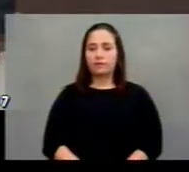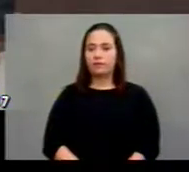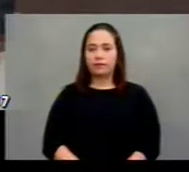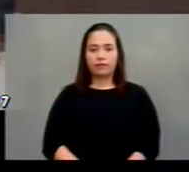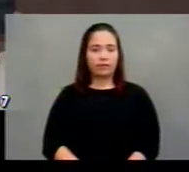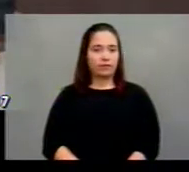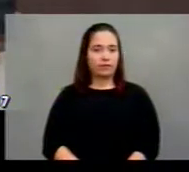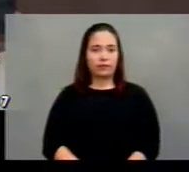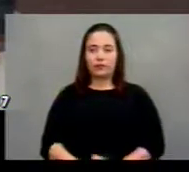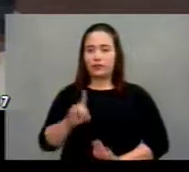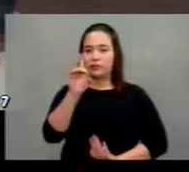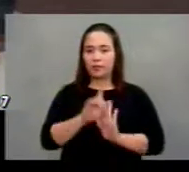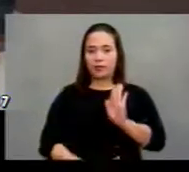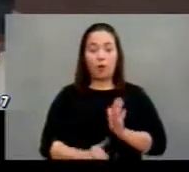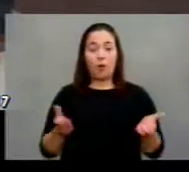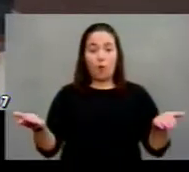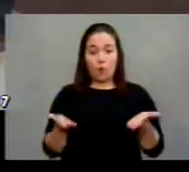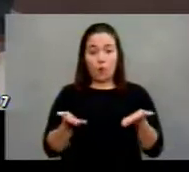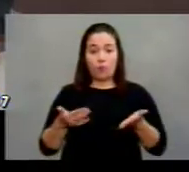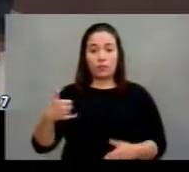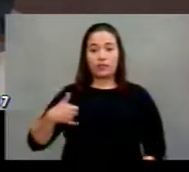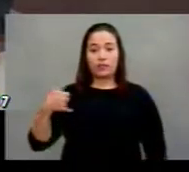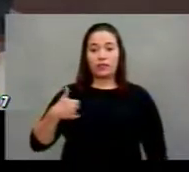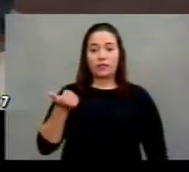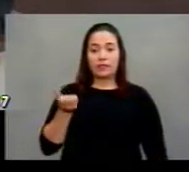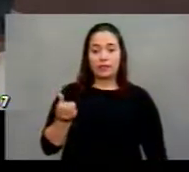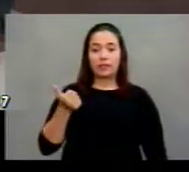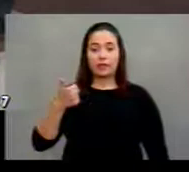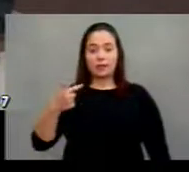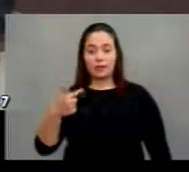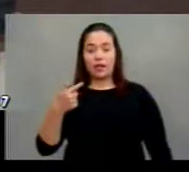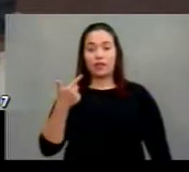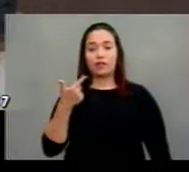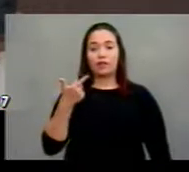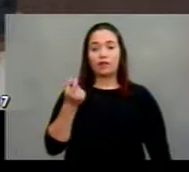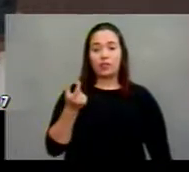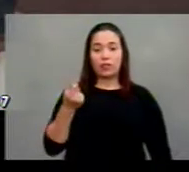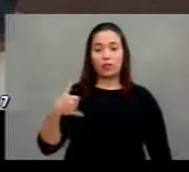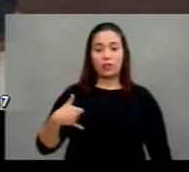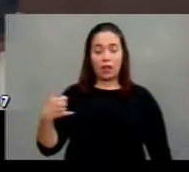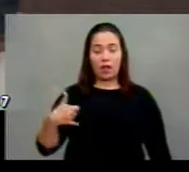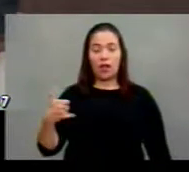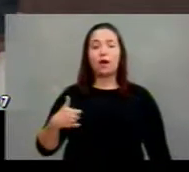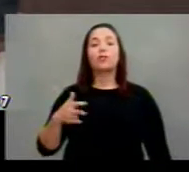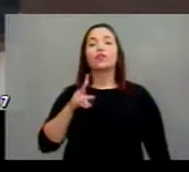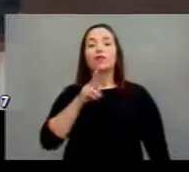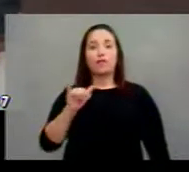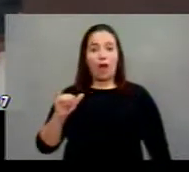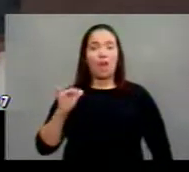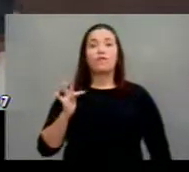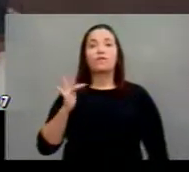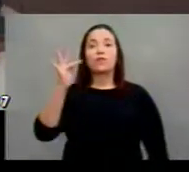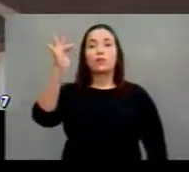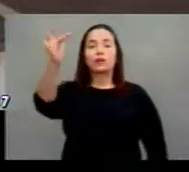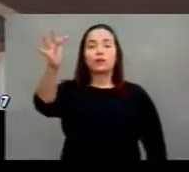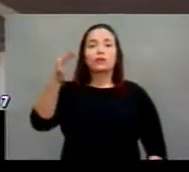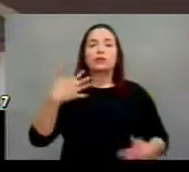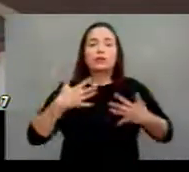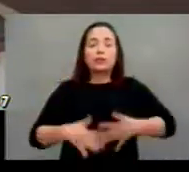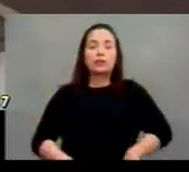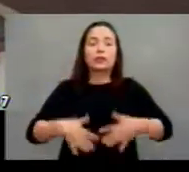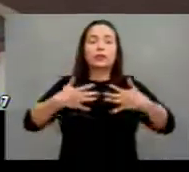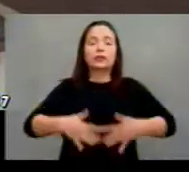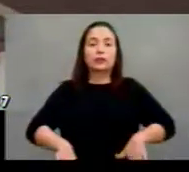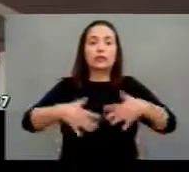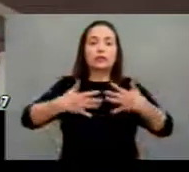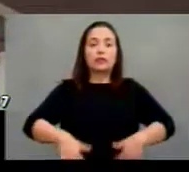anterior teve. Quem tem hoje 16, 17, 18, 20 anos, vai viver precarizado, vai viver no precariado.